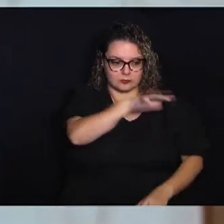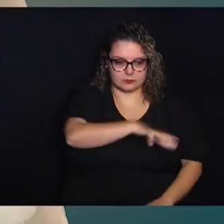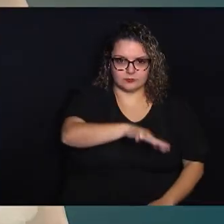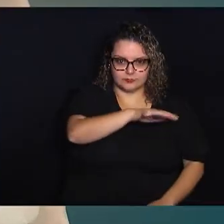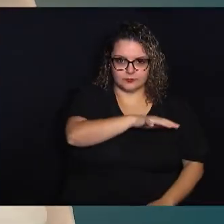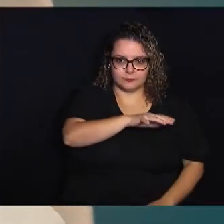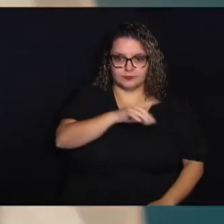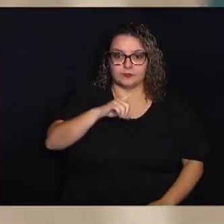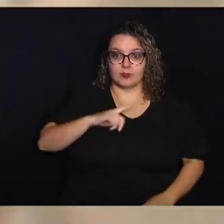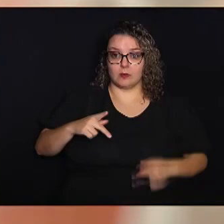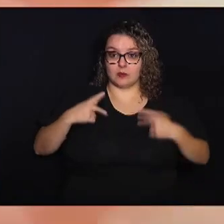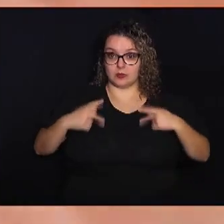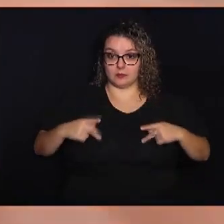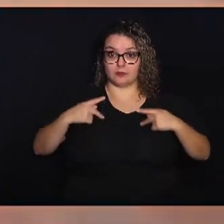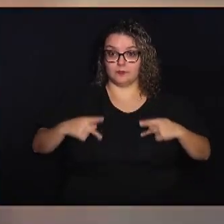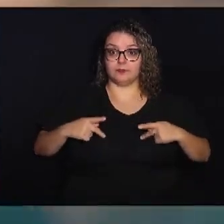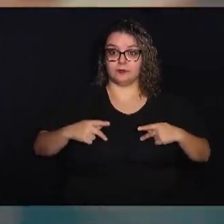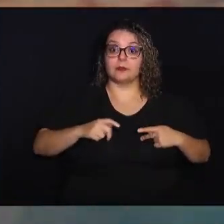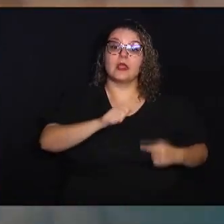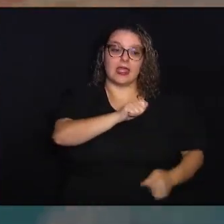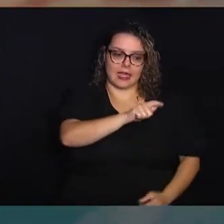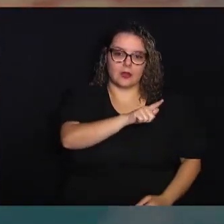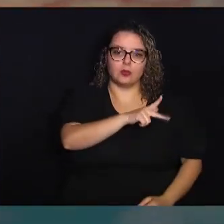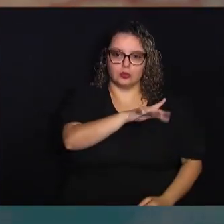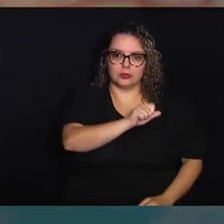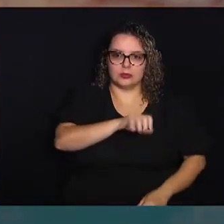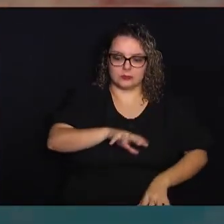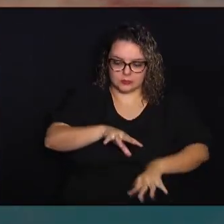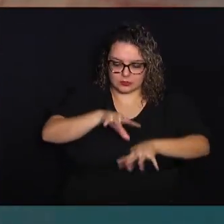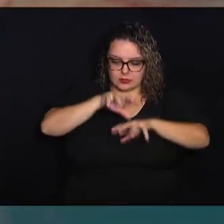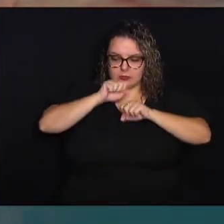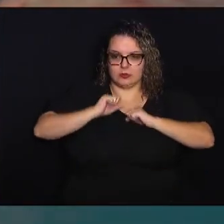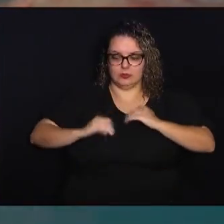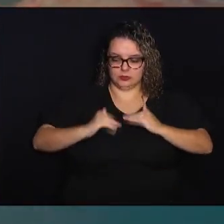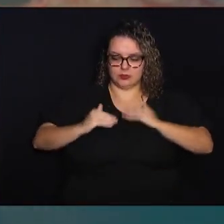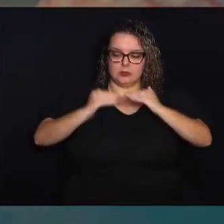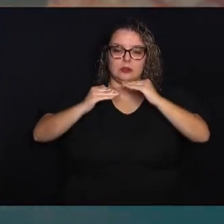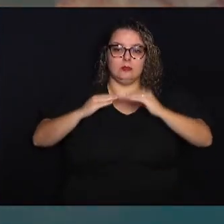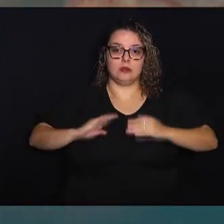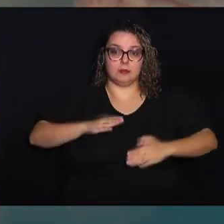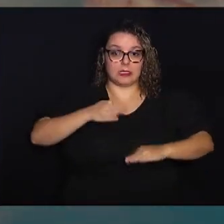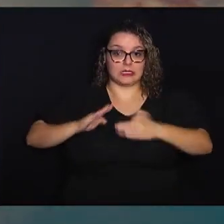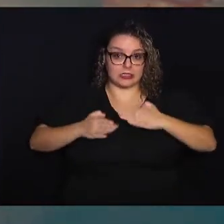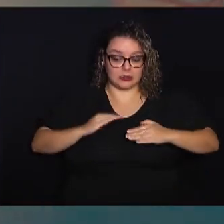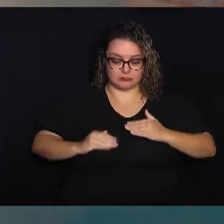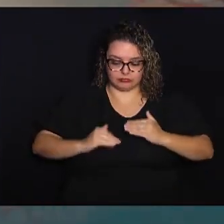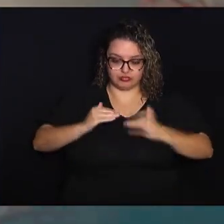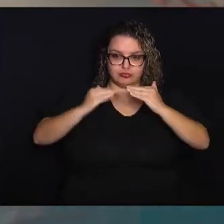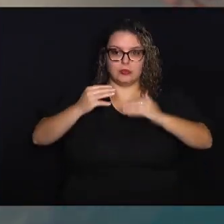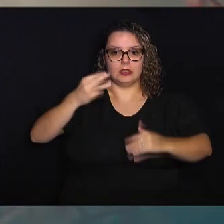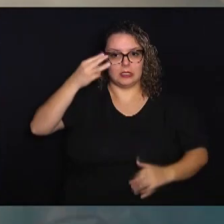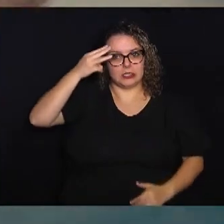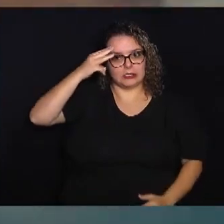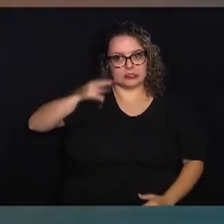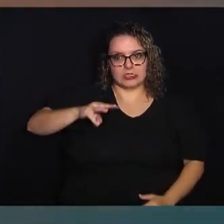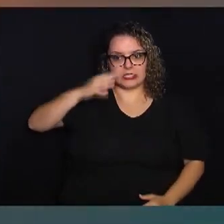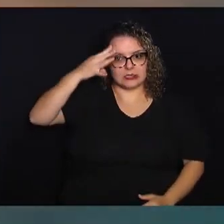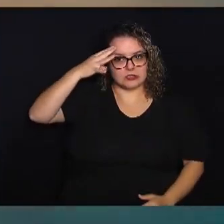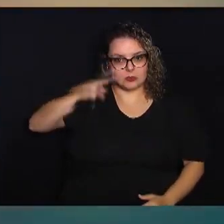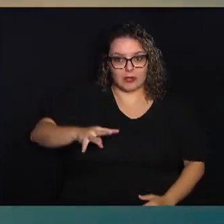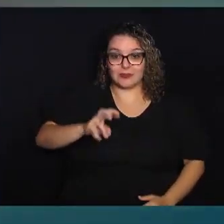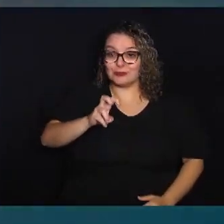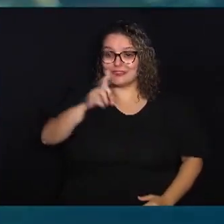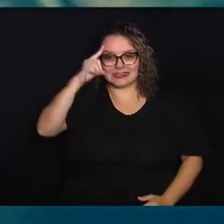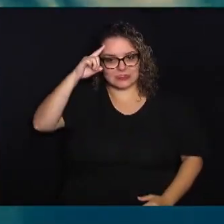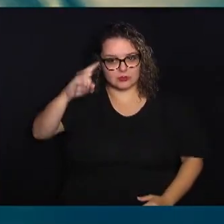pessoa tem uma pneumonia, é uma doença aguda. Ela aspirou, se desenvolveu uma bactéria, e em 3, 4, 5 dias ela já